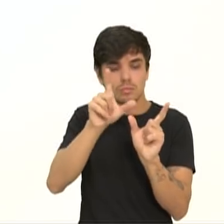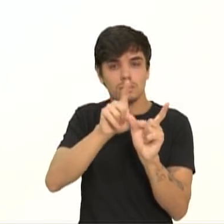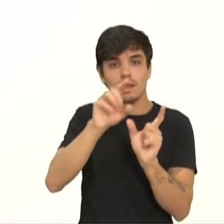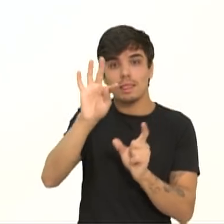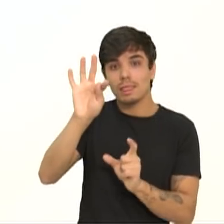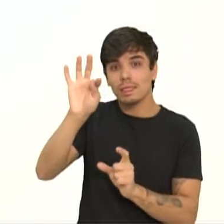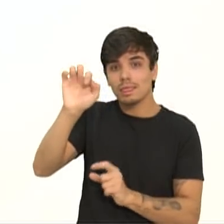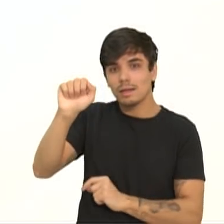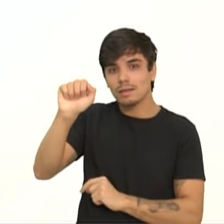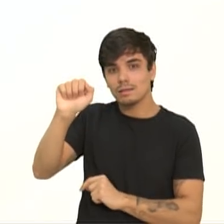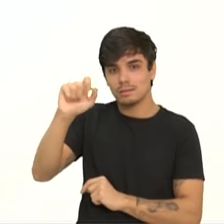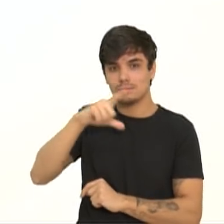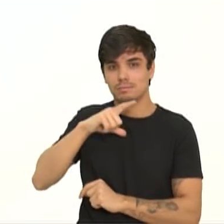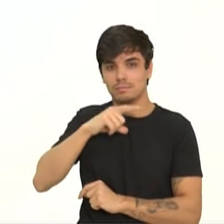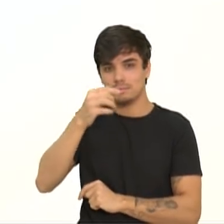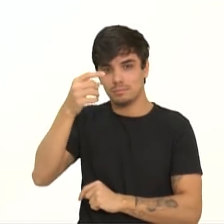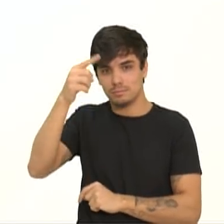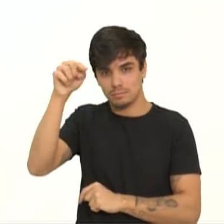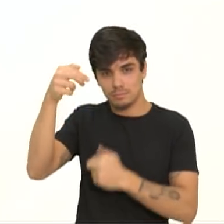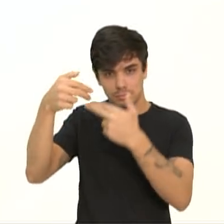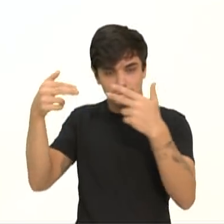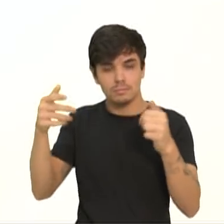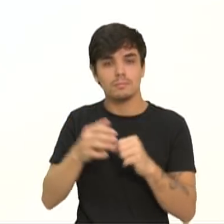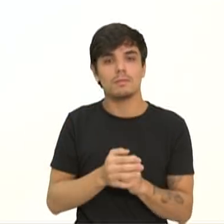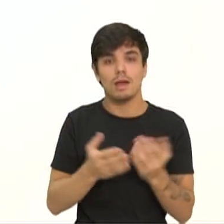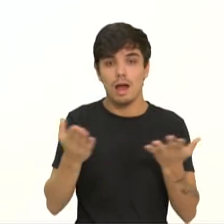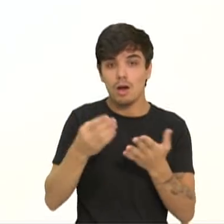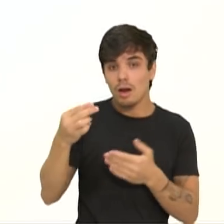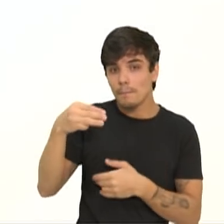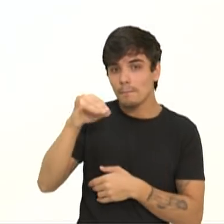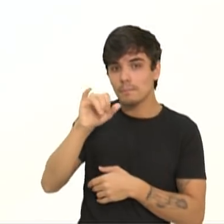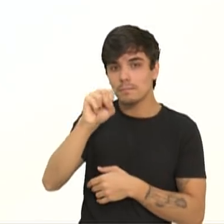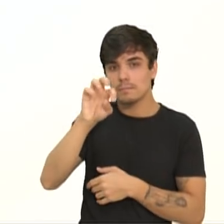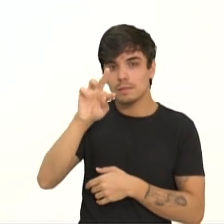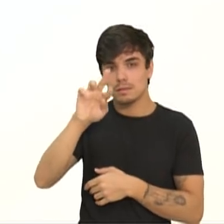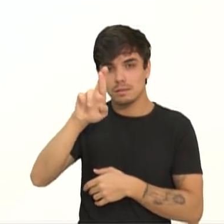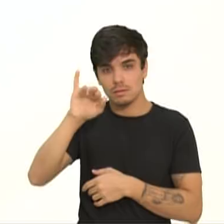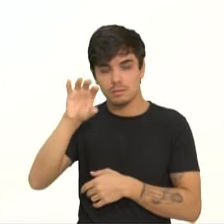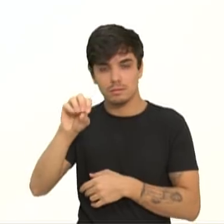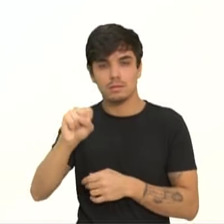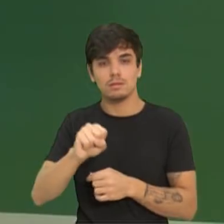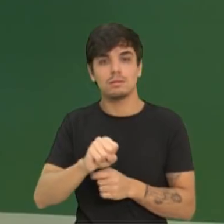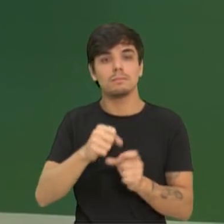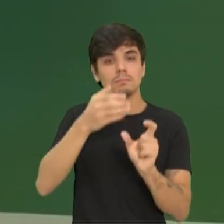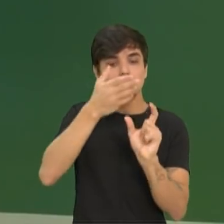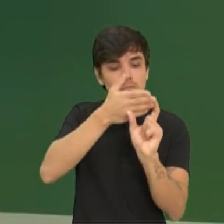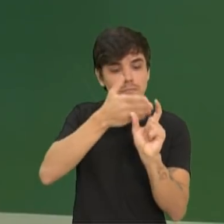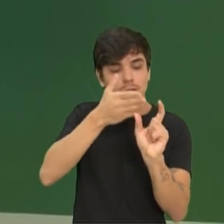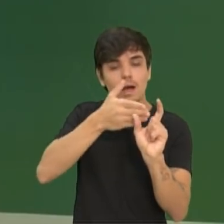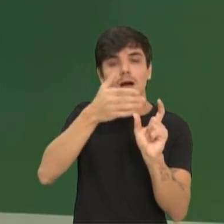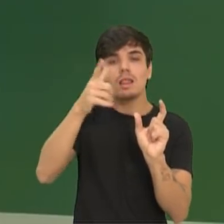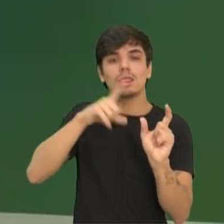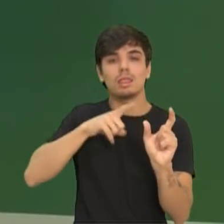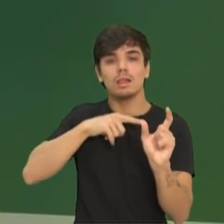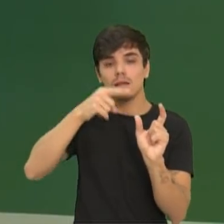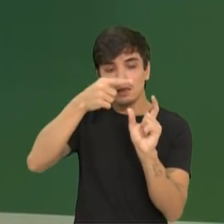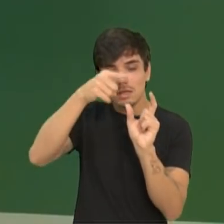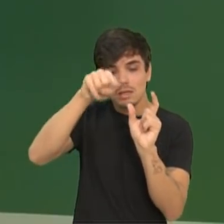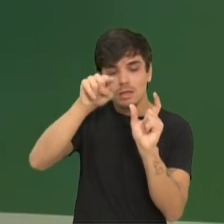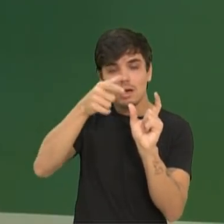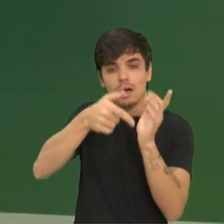certo? Mistérios, 3 sílabas, o acento está na penúltima sílaba